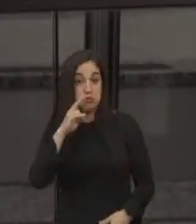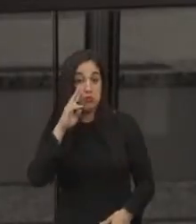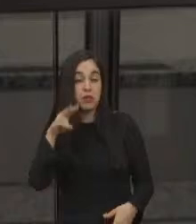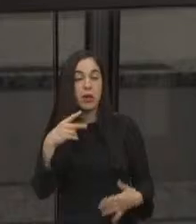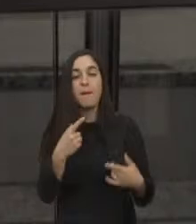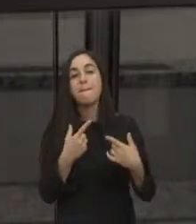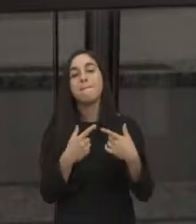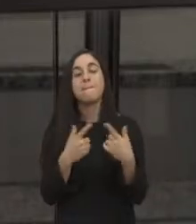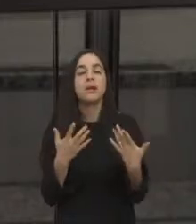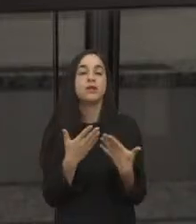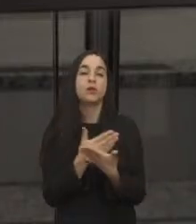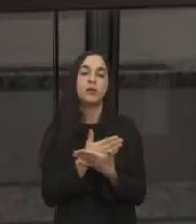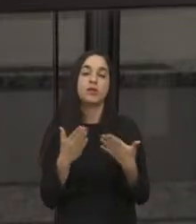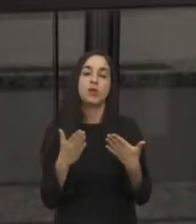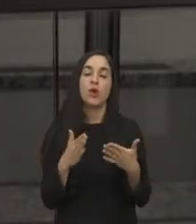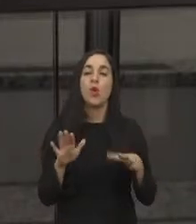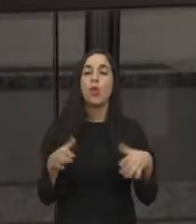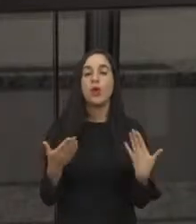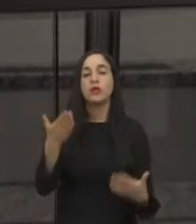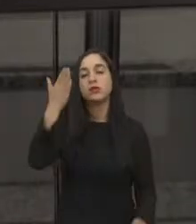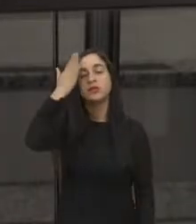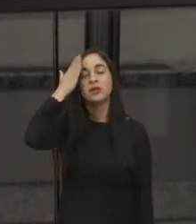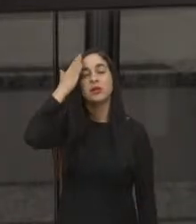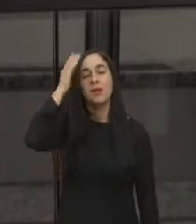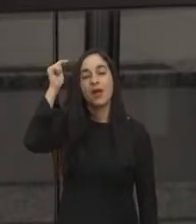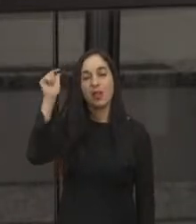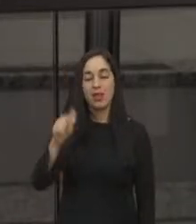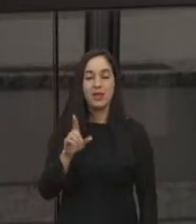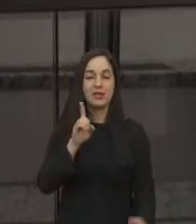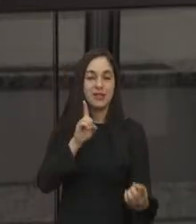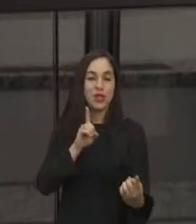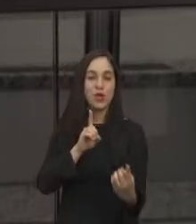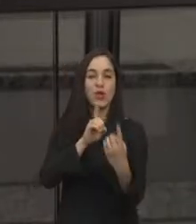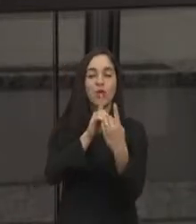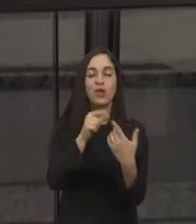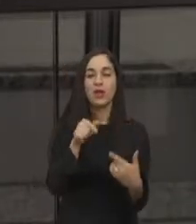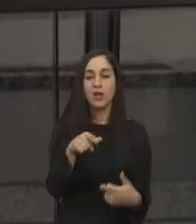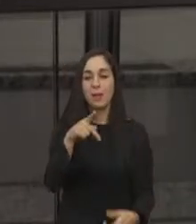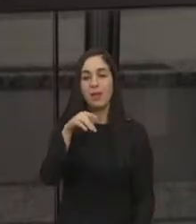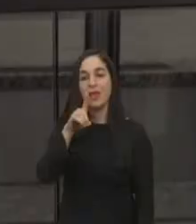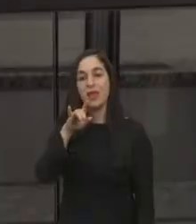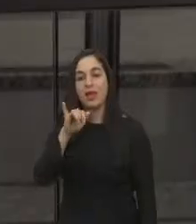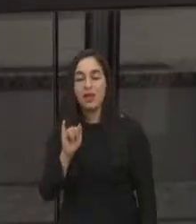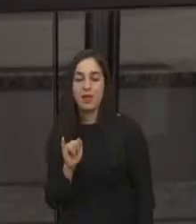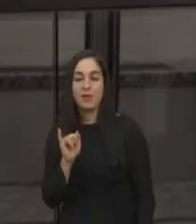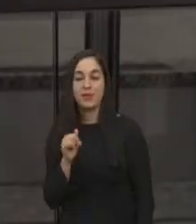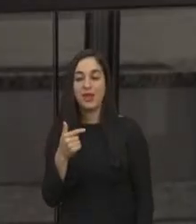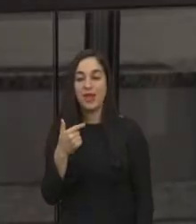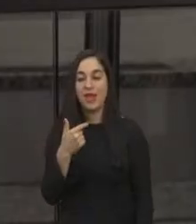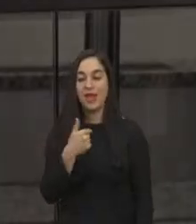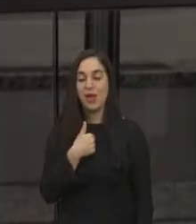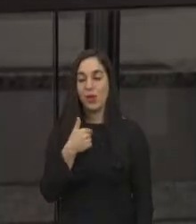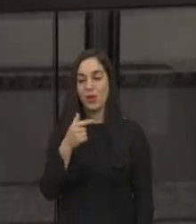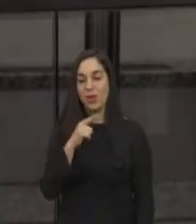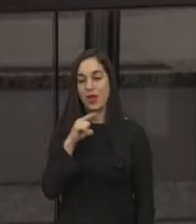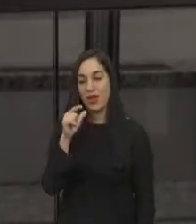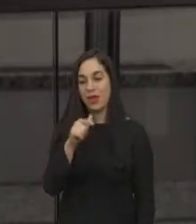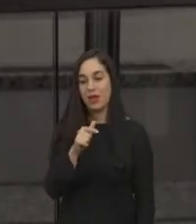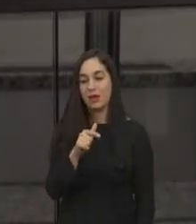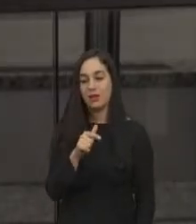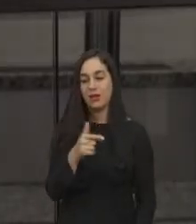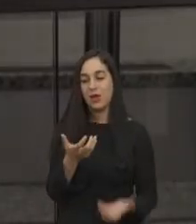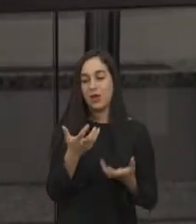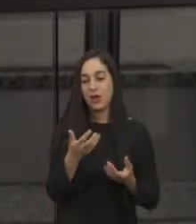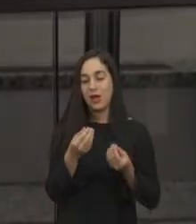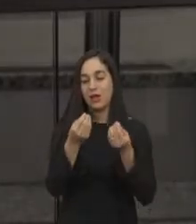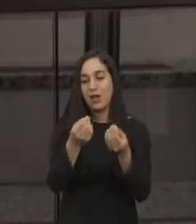iniciou, quando souberam aqui desse nosso encontro, do PDI, dessa revisão. Eu estou aqui gostaria de